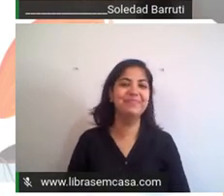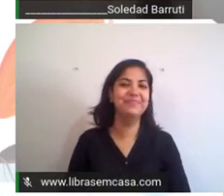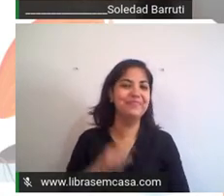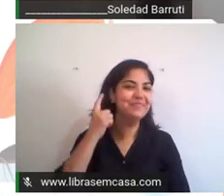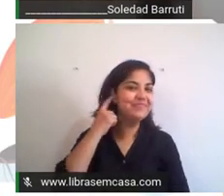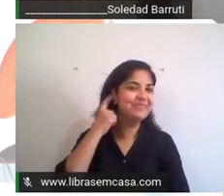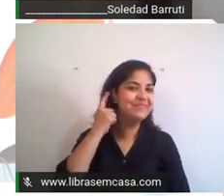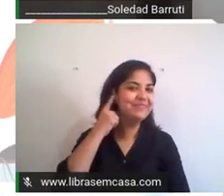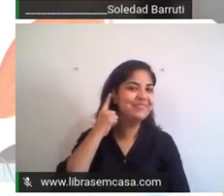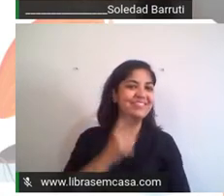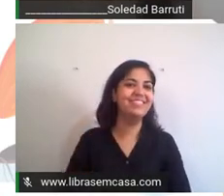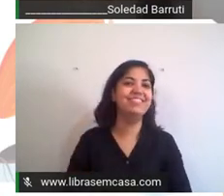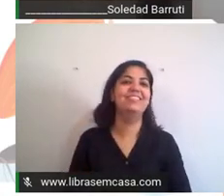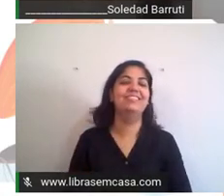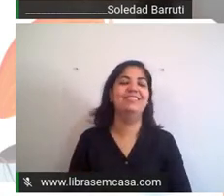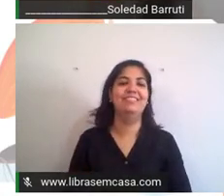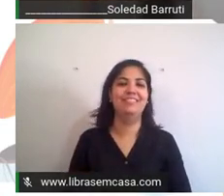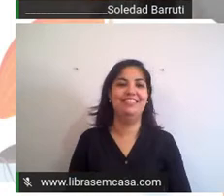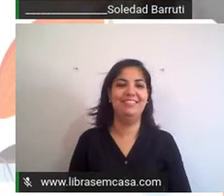A economia é